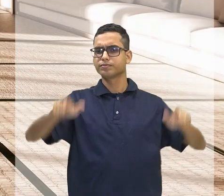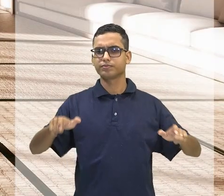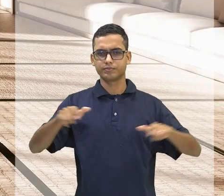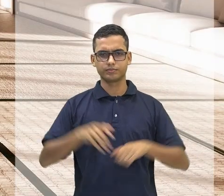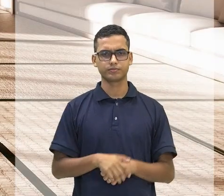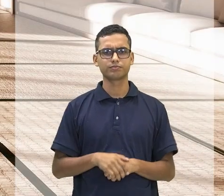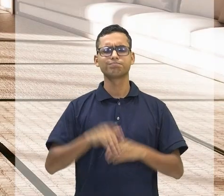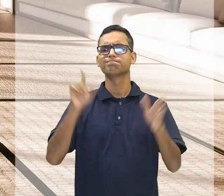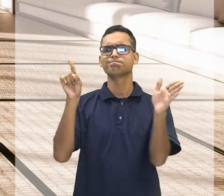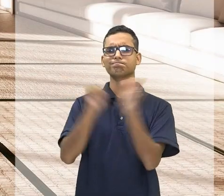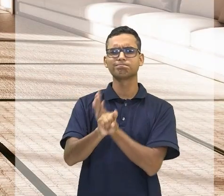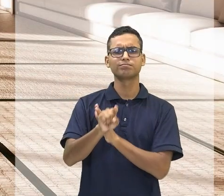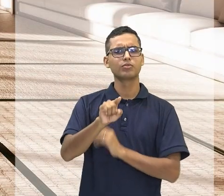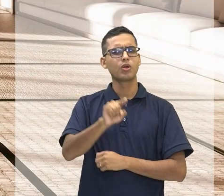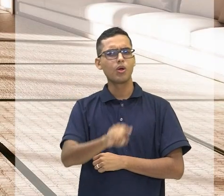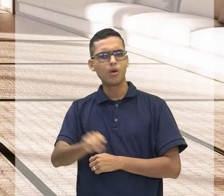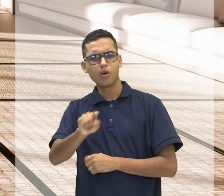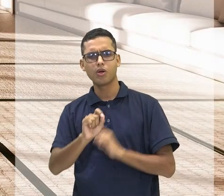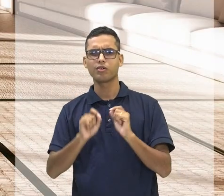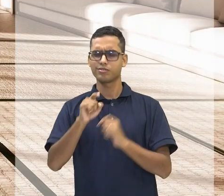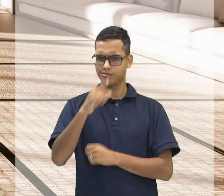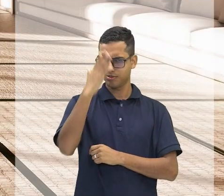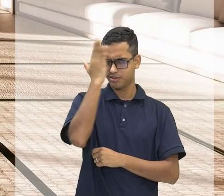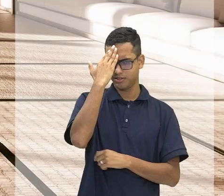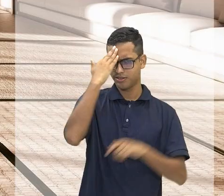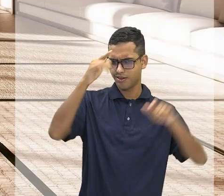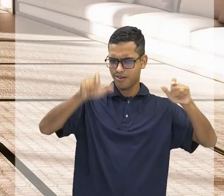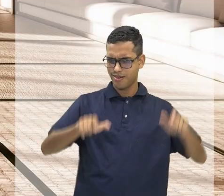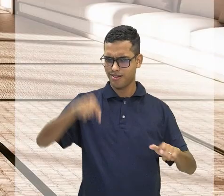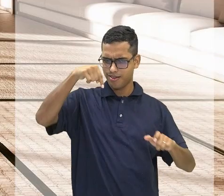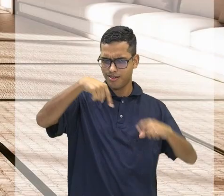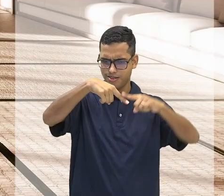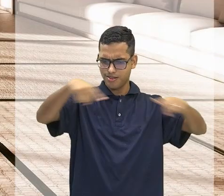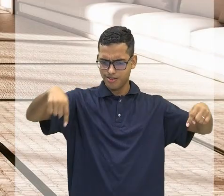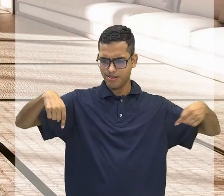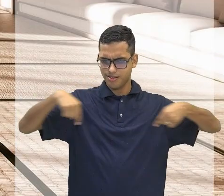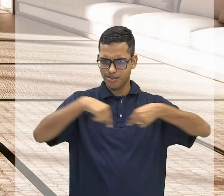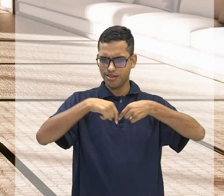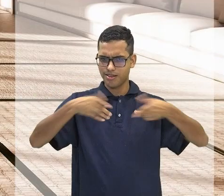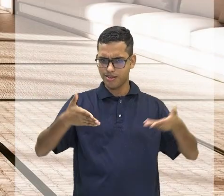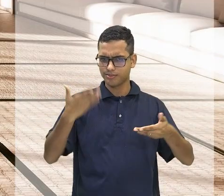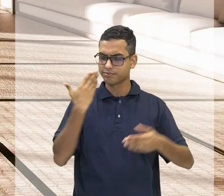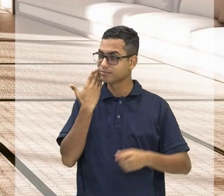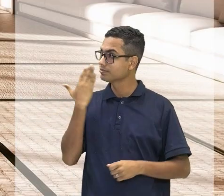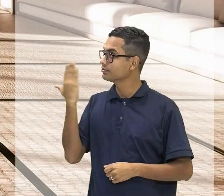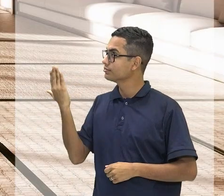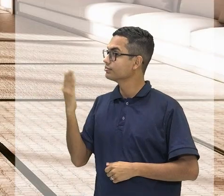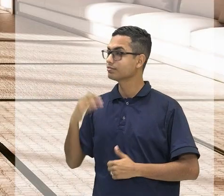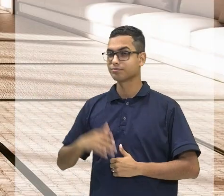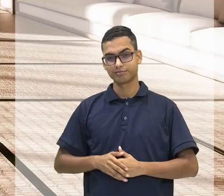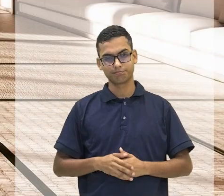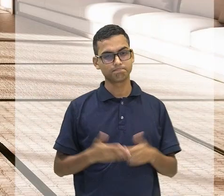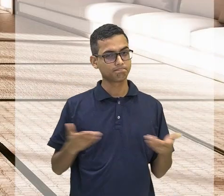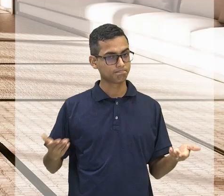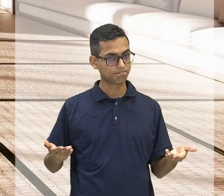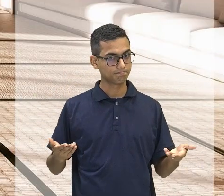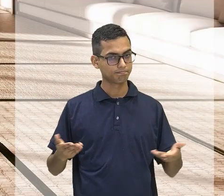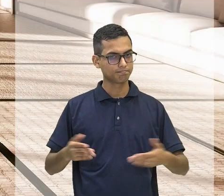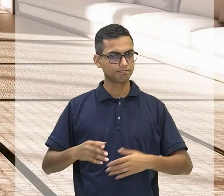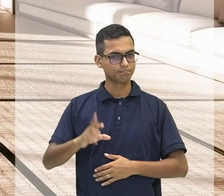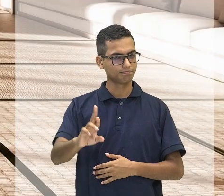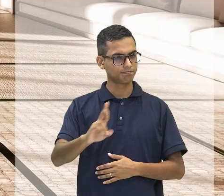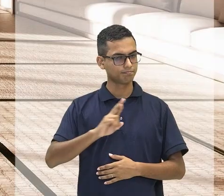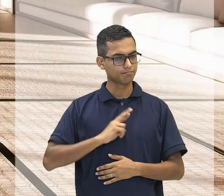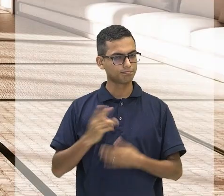E eu pergunto a vocês, vocês sabem que local é esse aqui? E aí? O